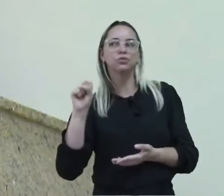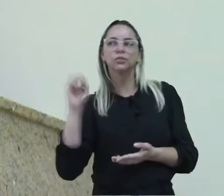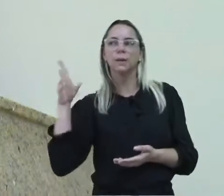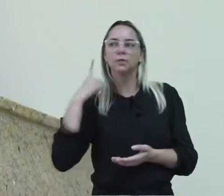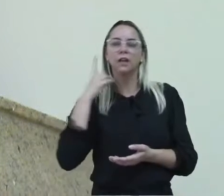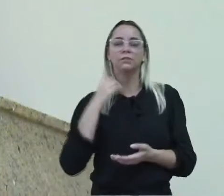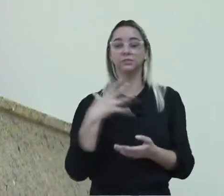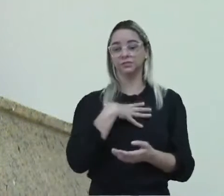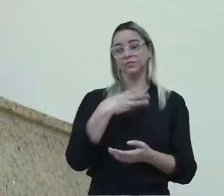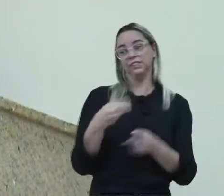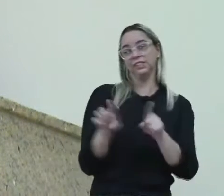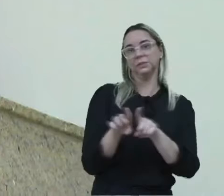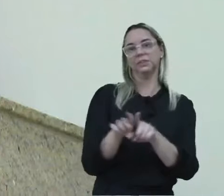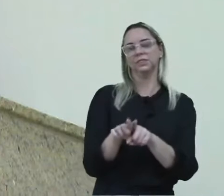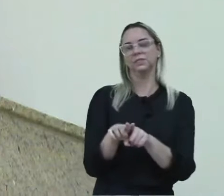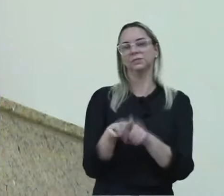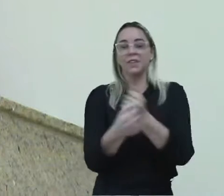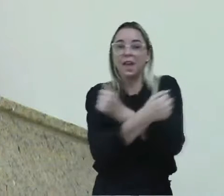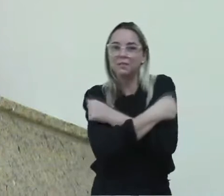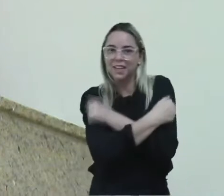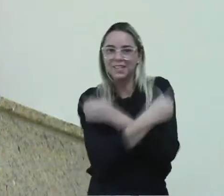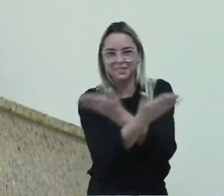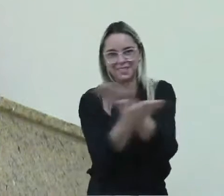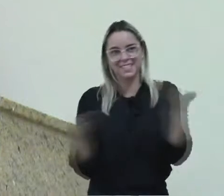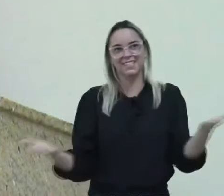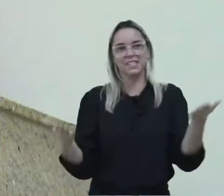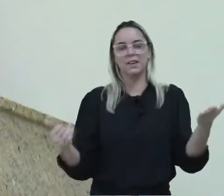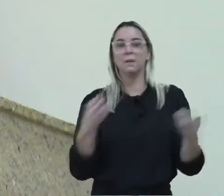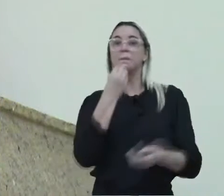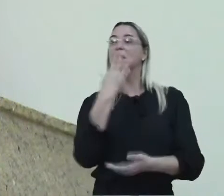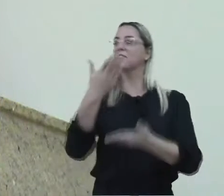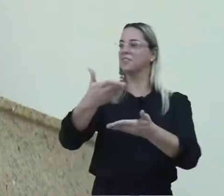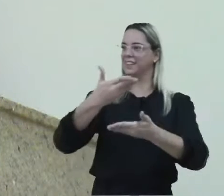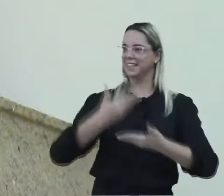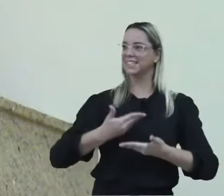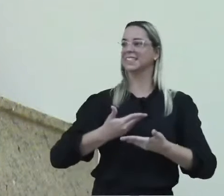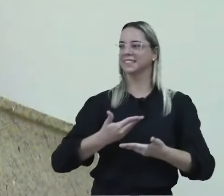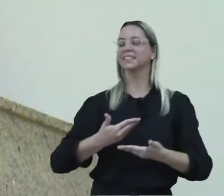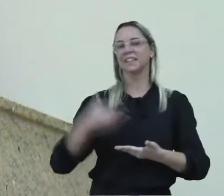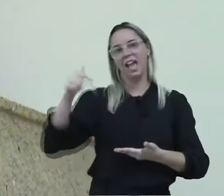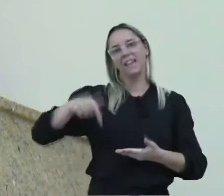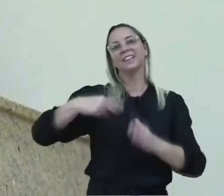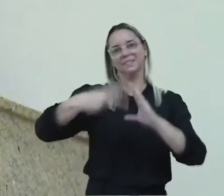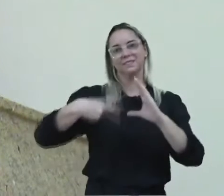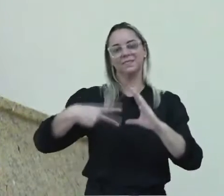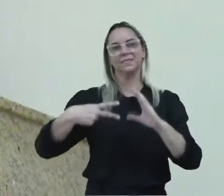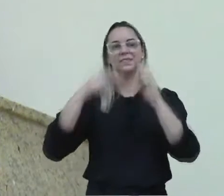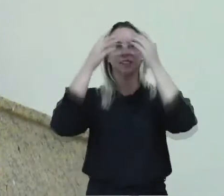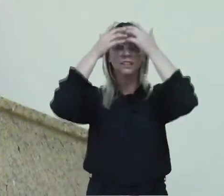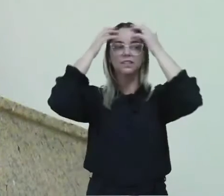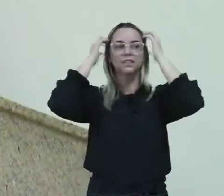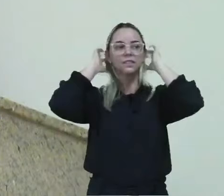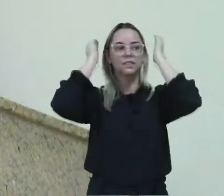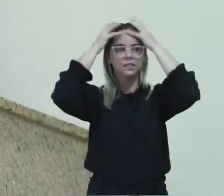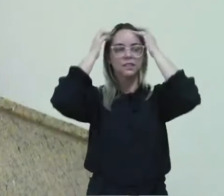filha. Né, um grande abraço aí a vocês, sejam sempre bem-vindas a esse espaço. Quero, mais uma